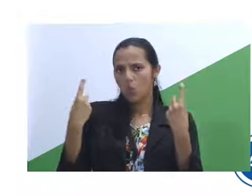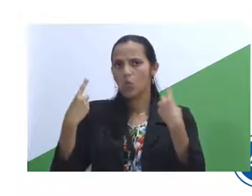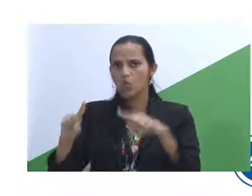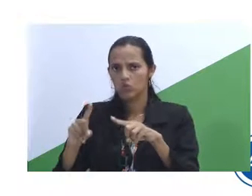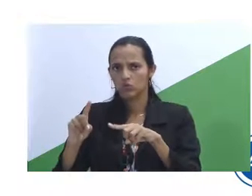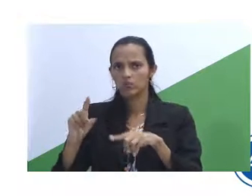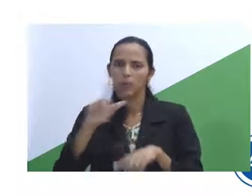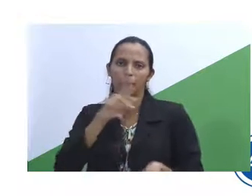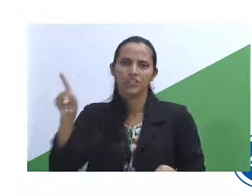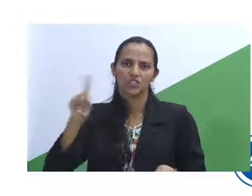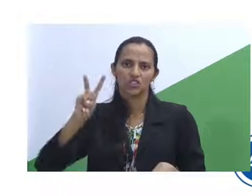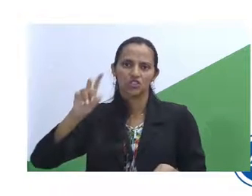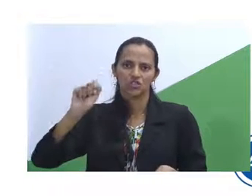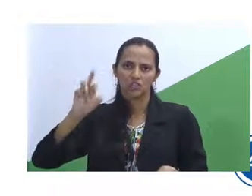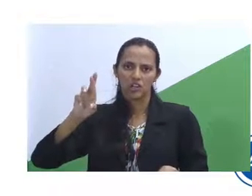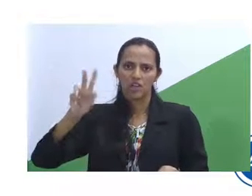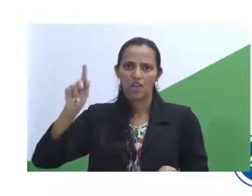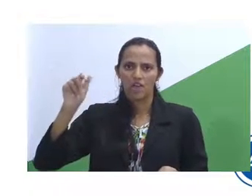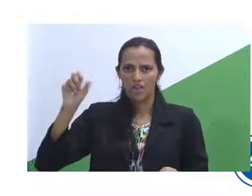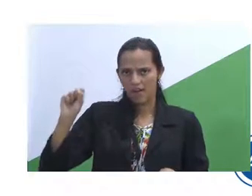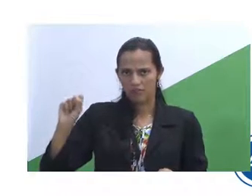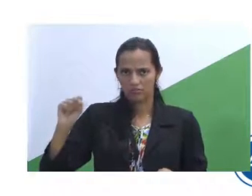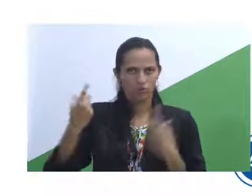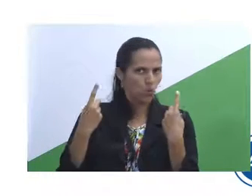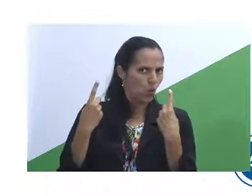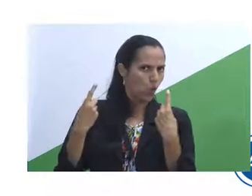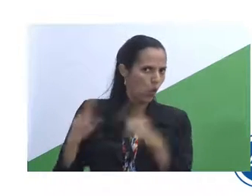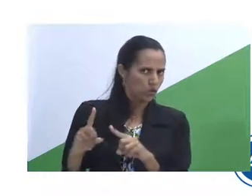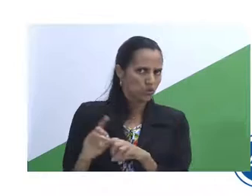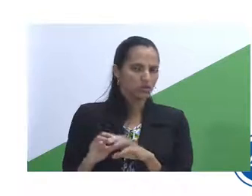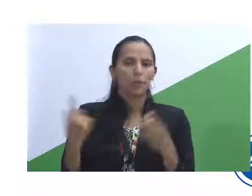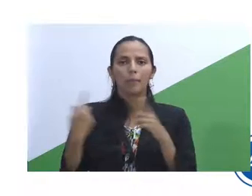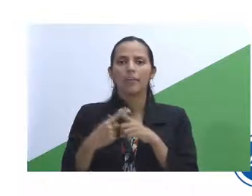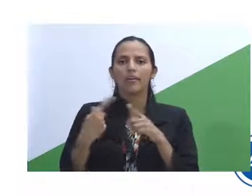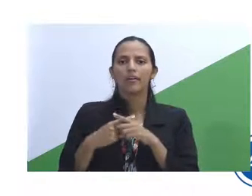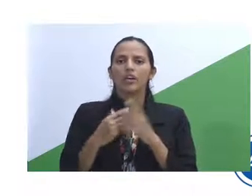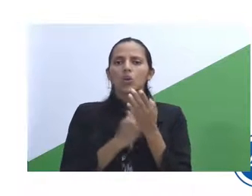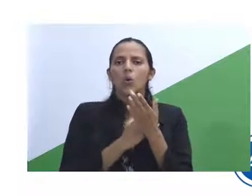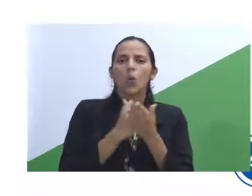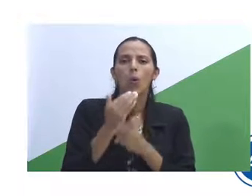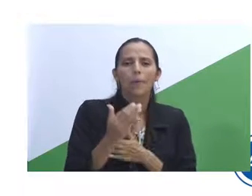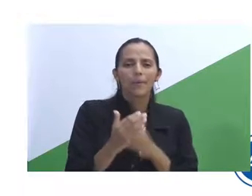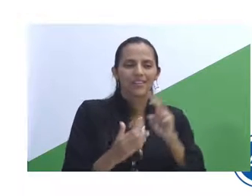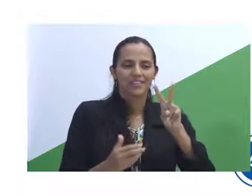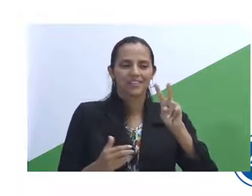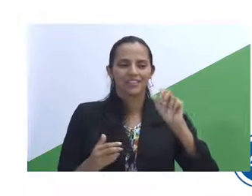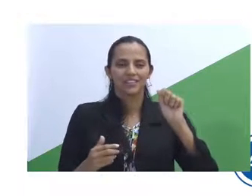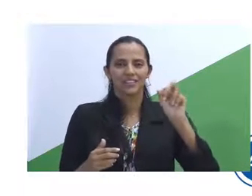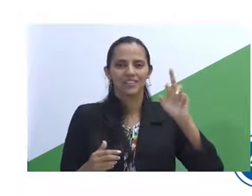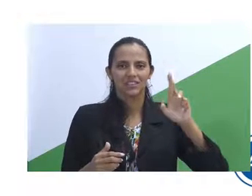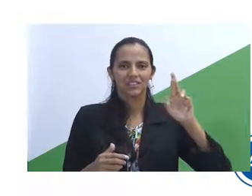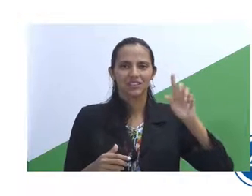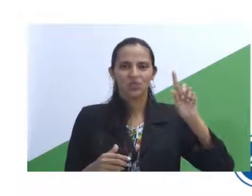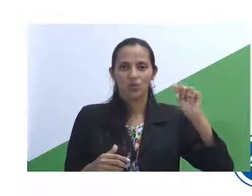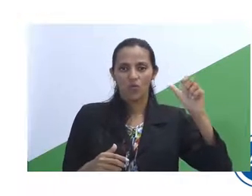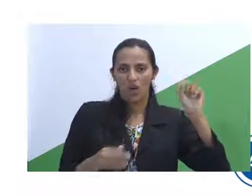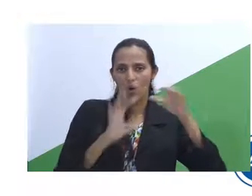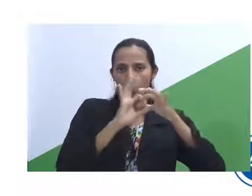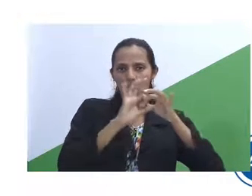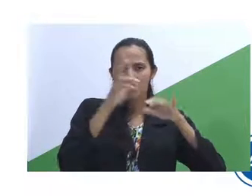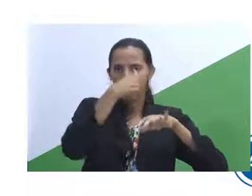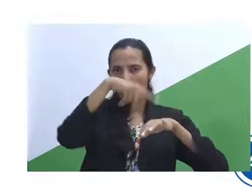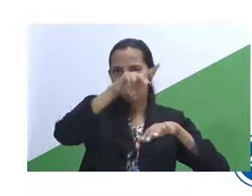explicar para vocês, né, num primeiro momento, como eu falei para vocês, Vargas, ele tá muito ligado à Alemanha nazista, né, então,